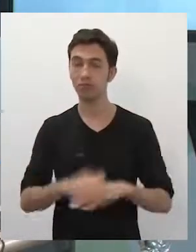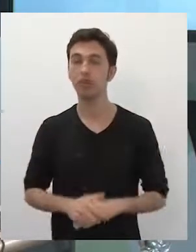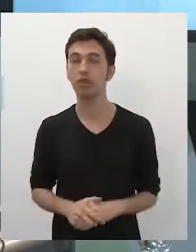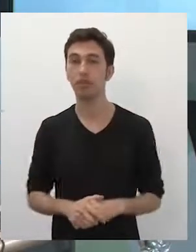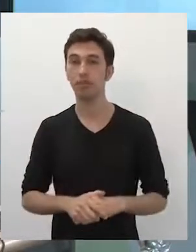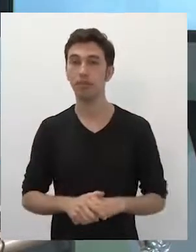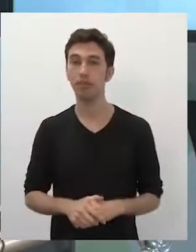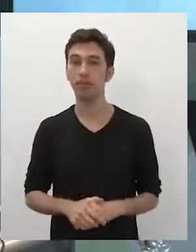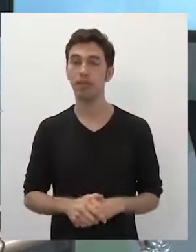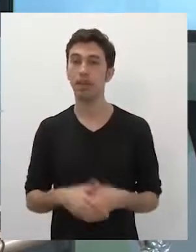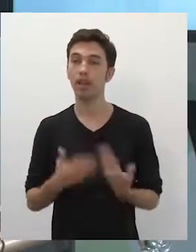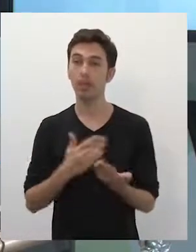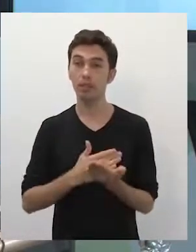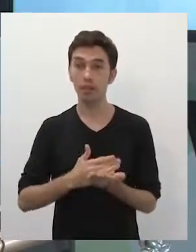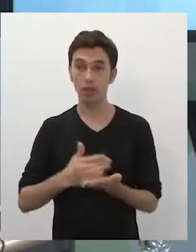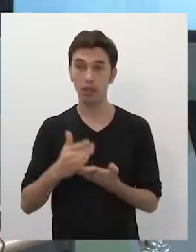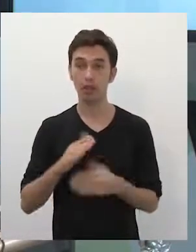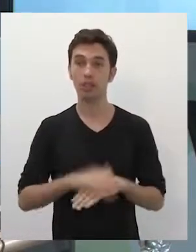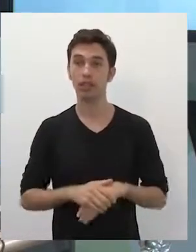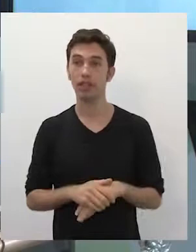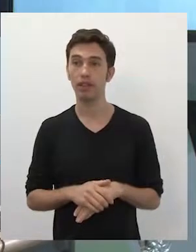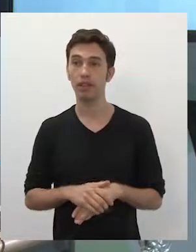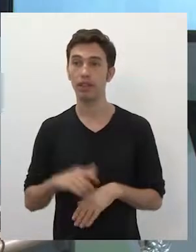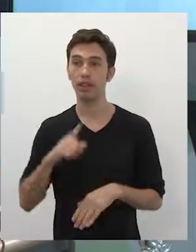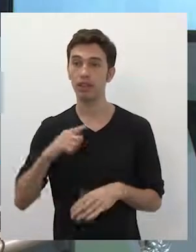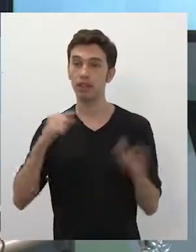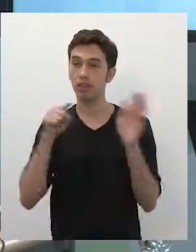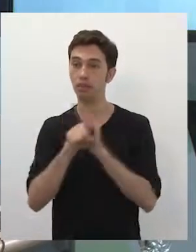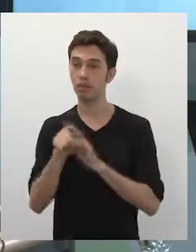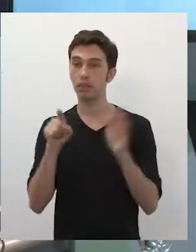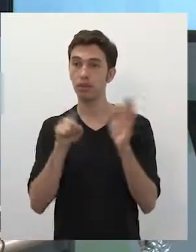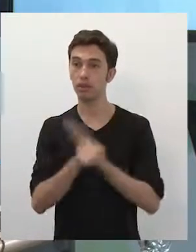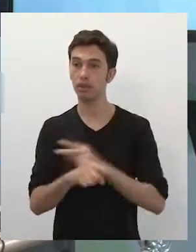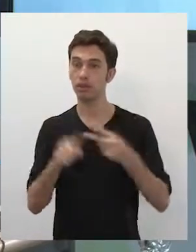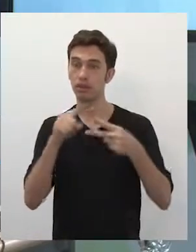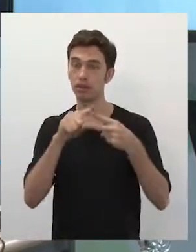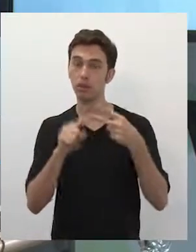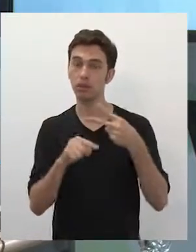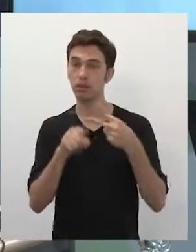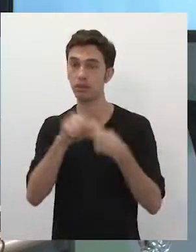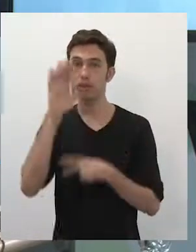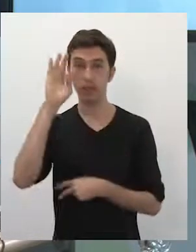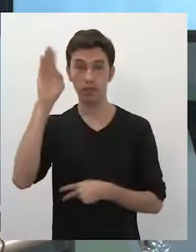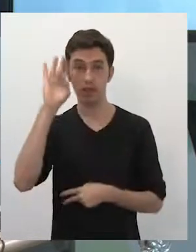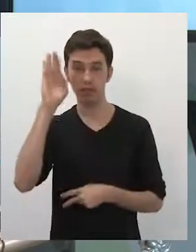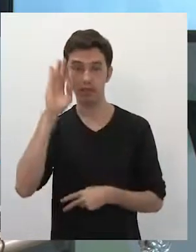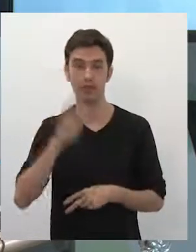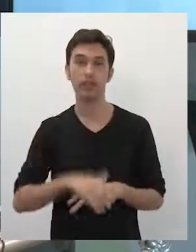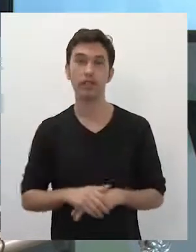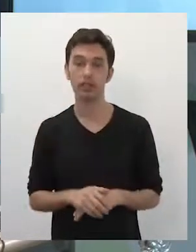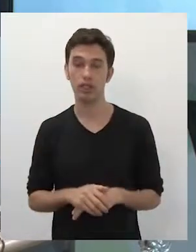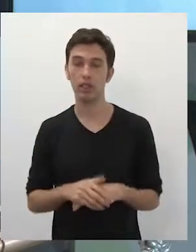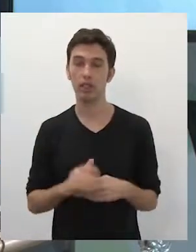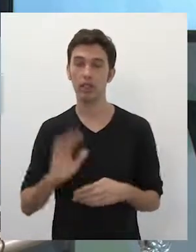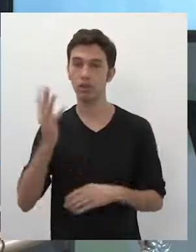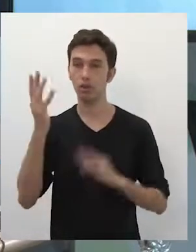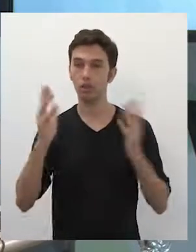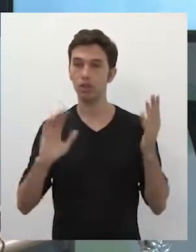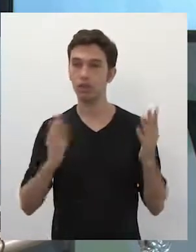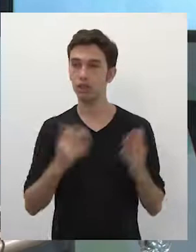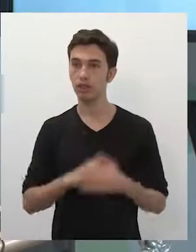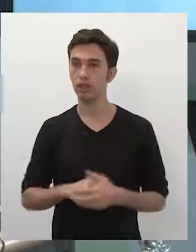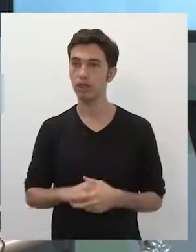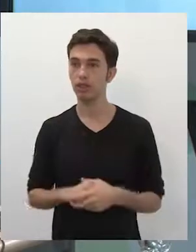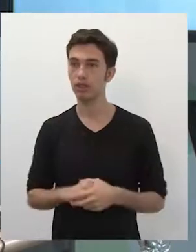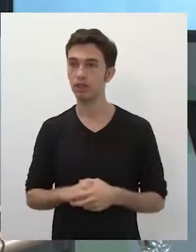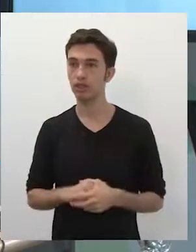nós iniciarmos aí a aula, eu vou deixar duas perguntinhas para vocês refletirem sobre algumas situações. Laine, tá? Posso